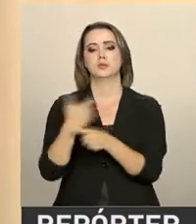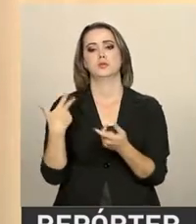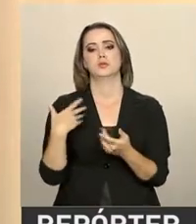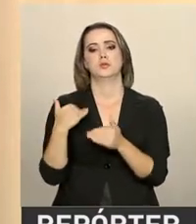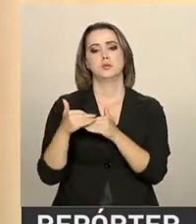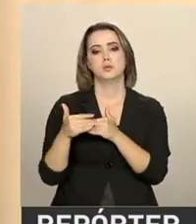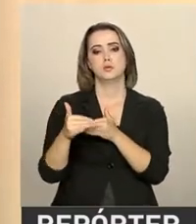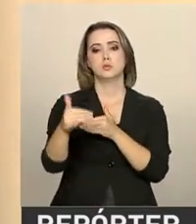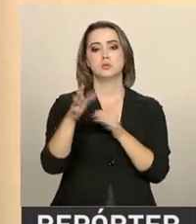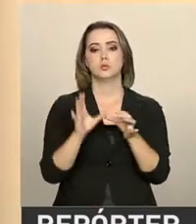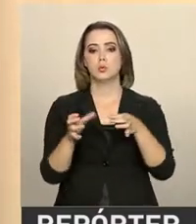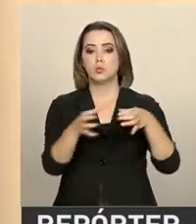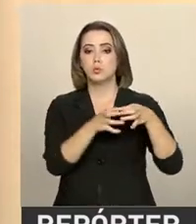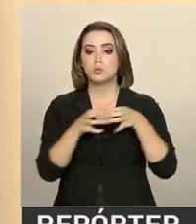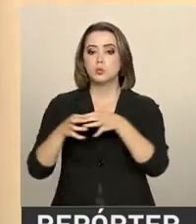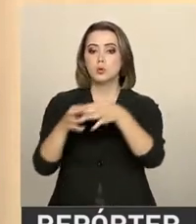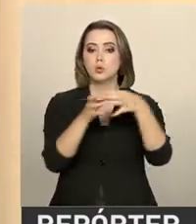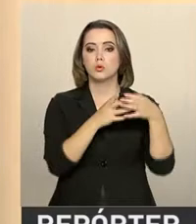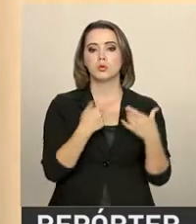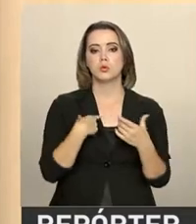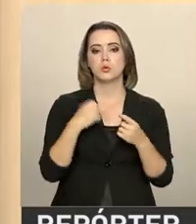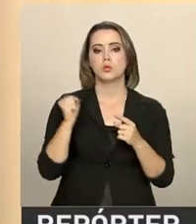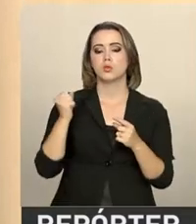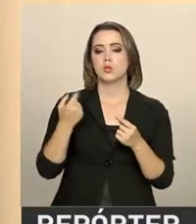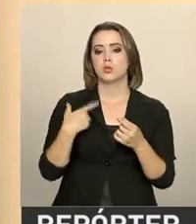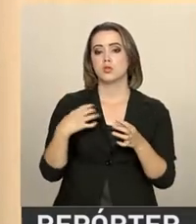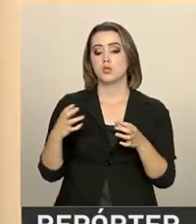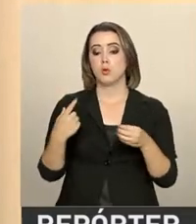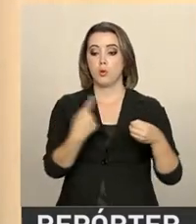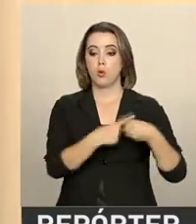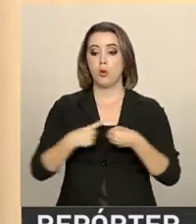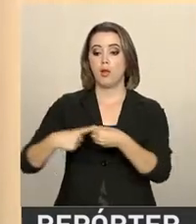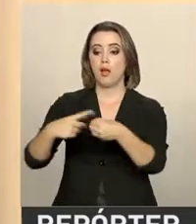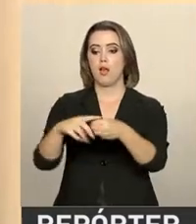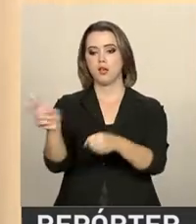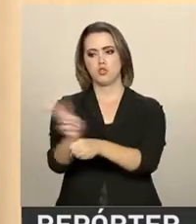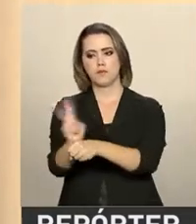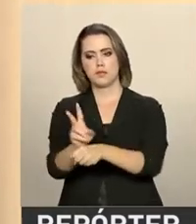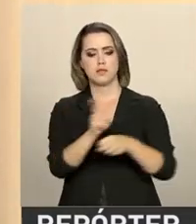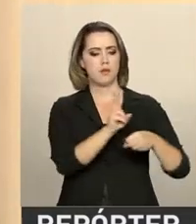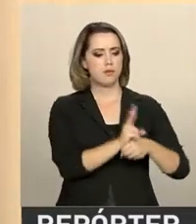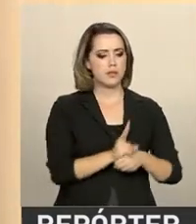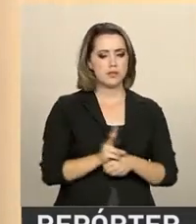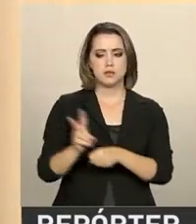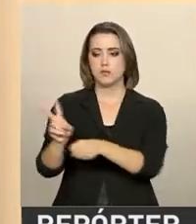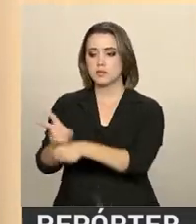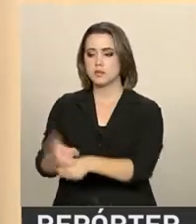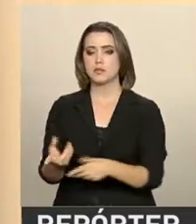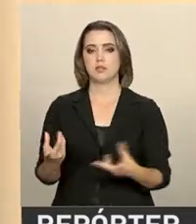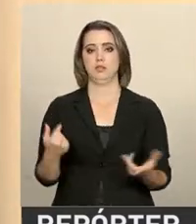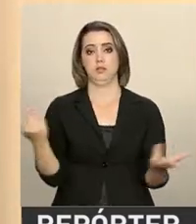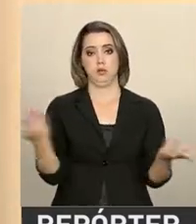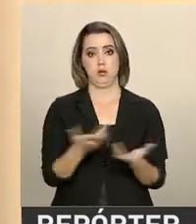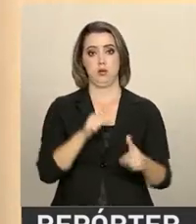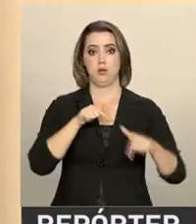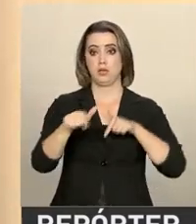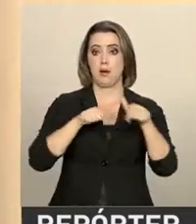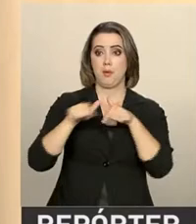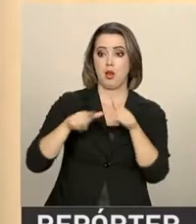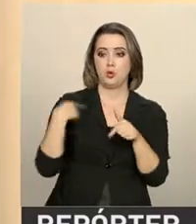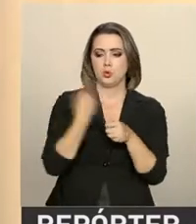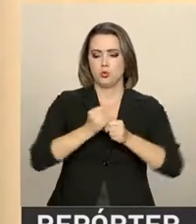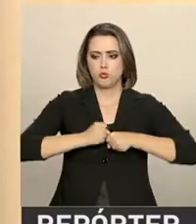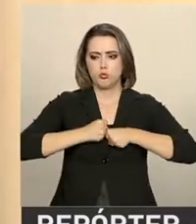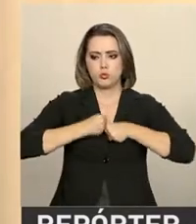maneira descentralizada e contínua. São planos regionais de fiscalização. Nessas ocasiões que nós chamamos de operação, nós